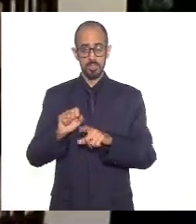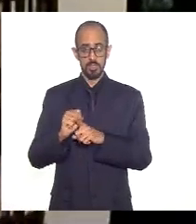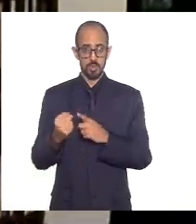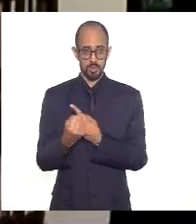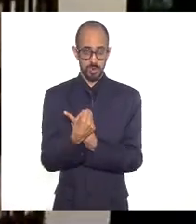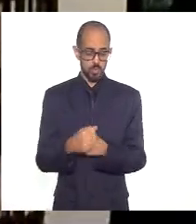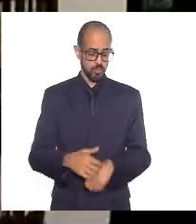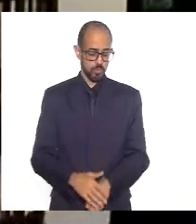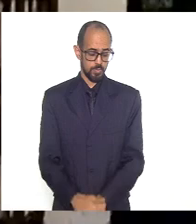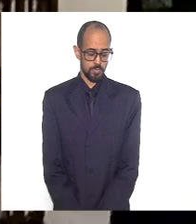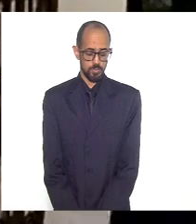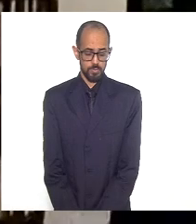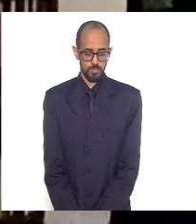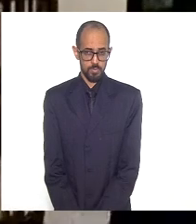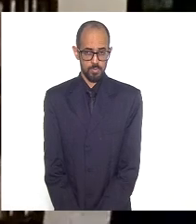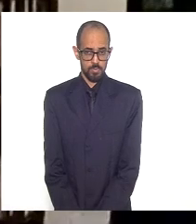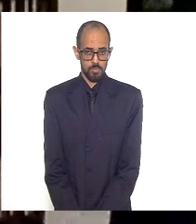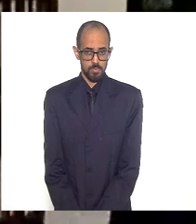social.